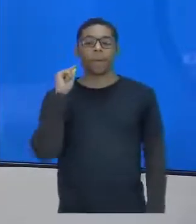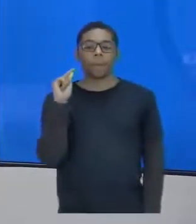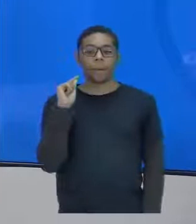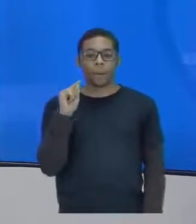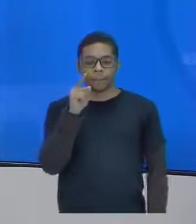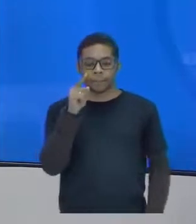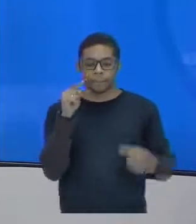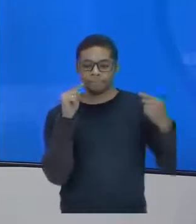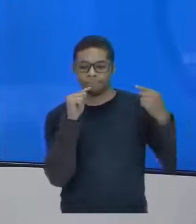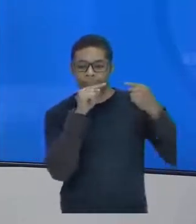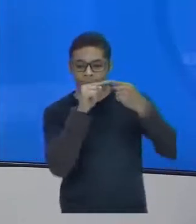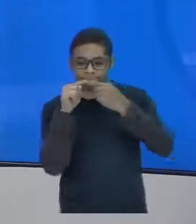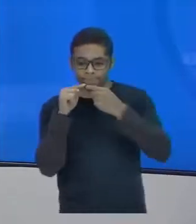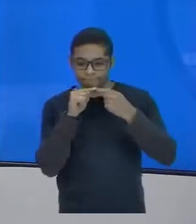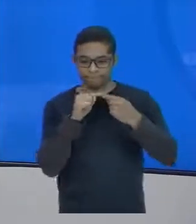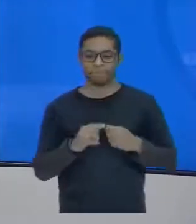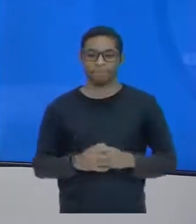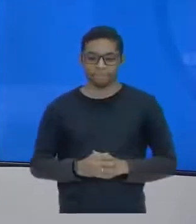entre.